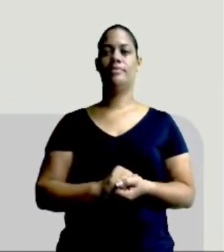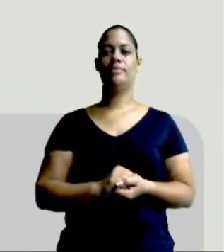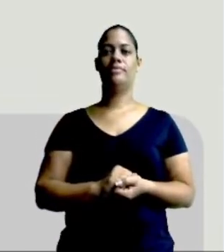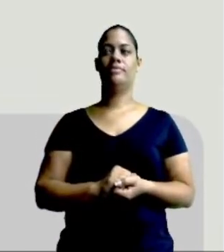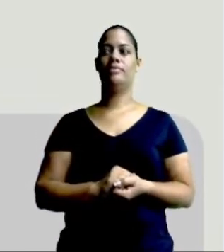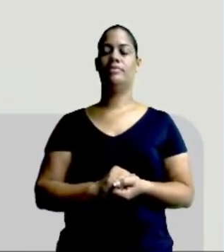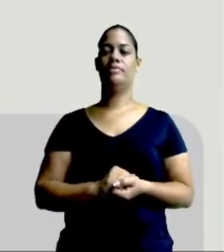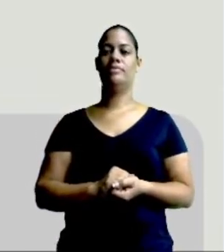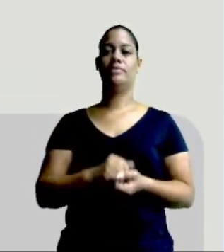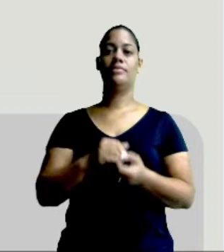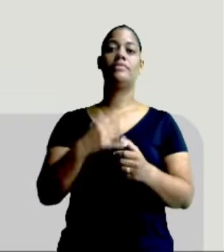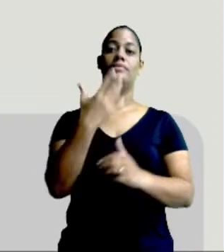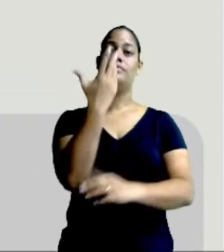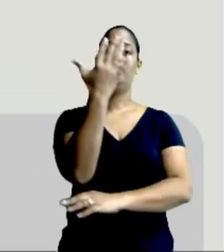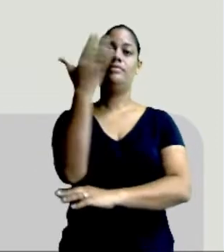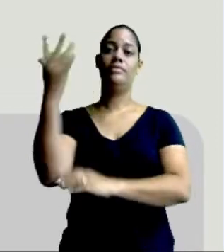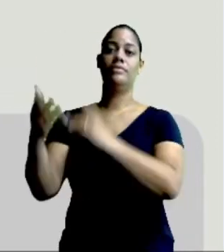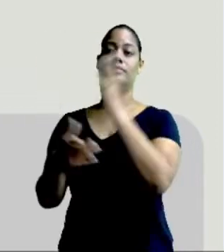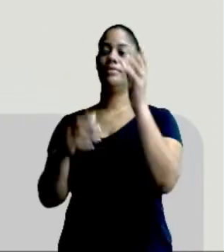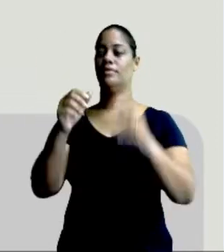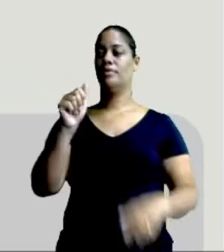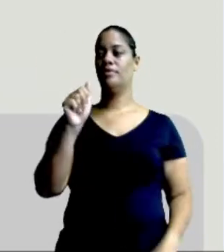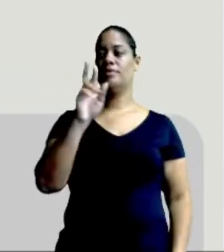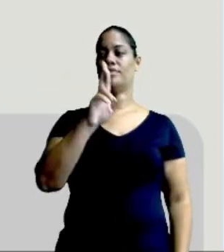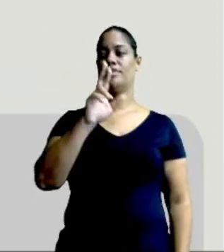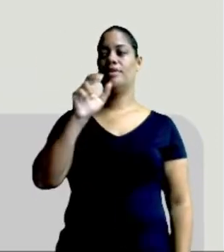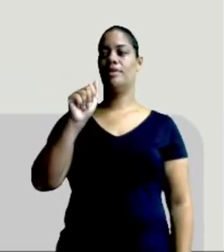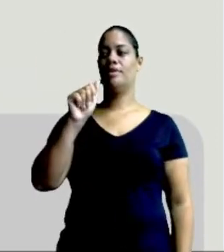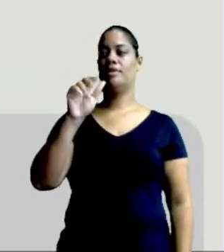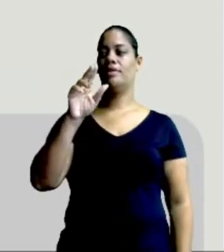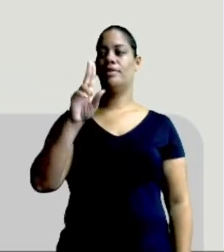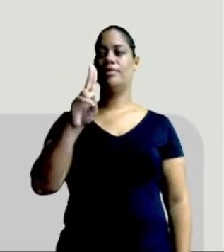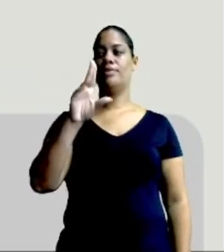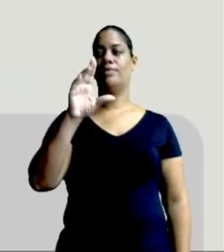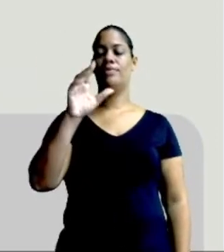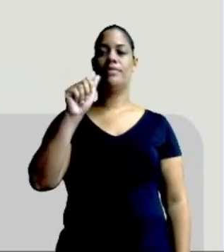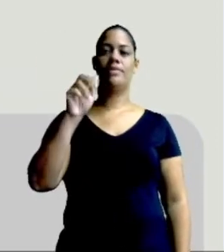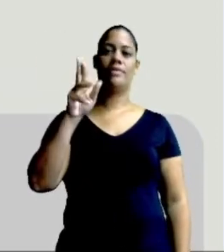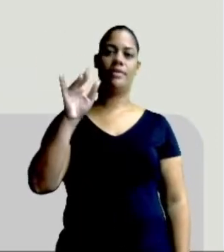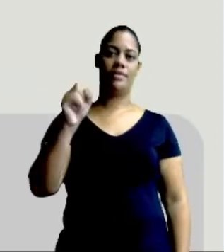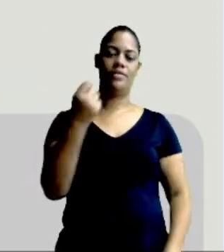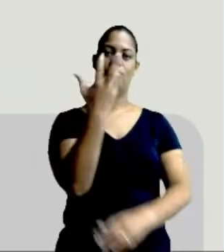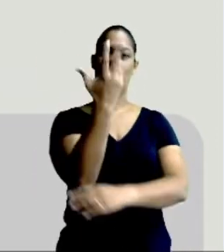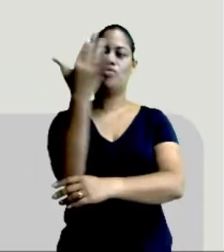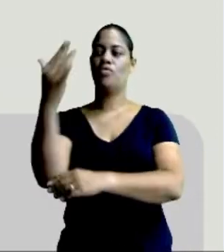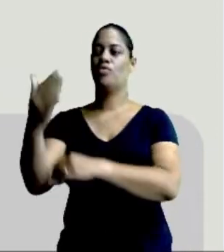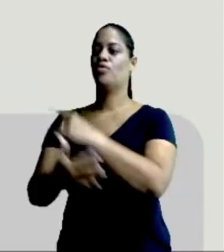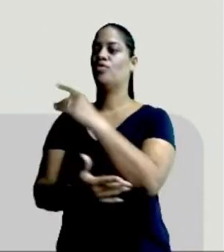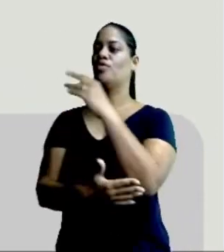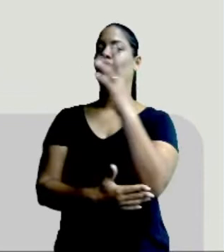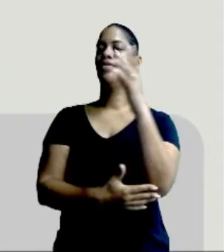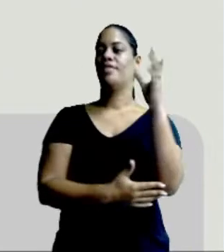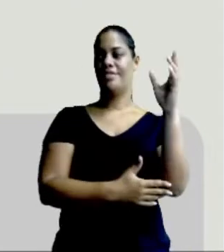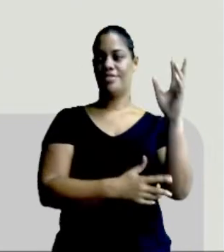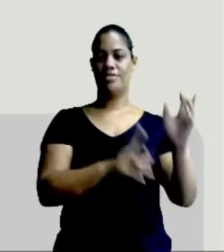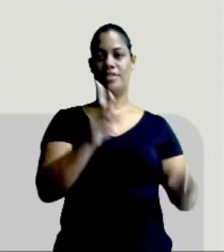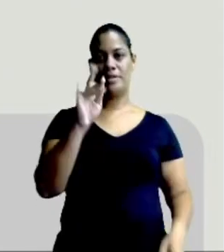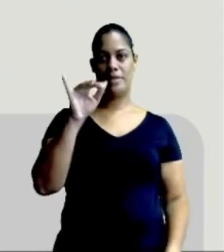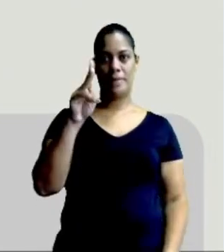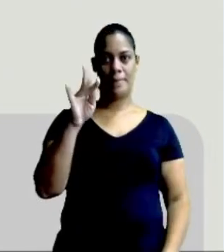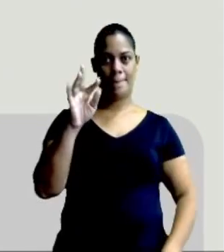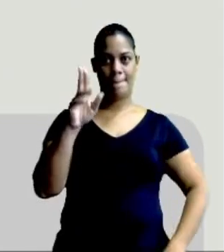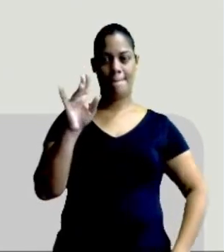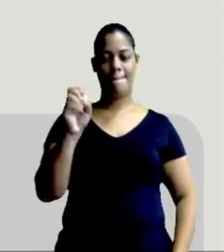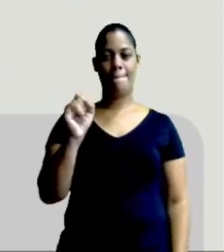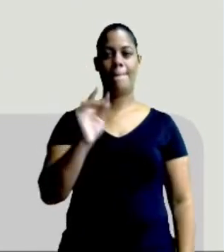úmido, as matas de araucárias, que são florestas de pinheiros, e aí eu vou chamar essas florestas